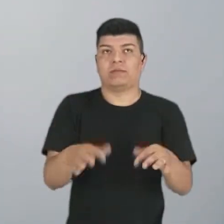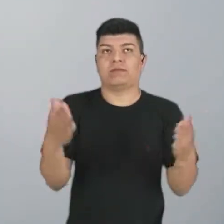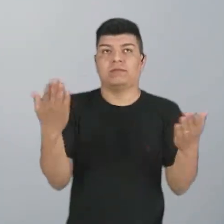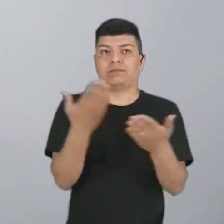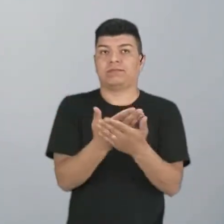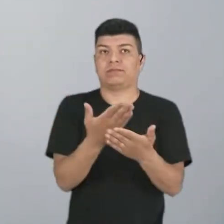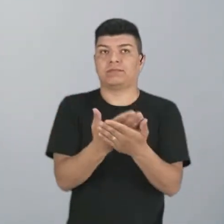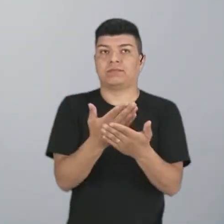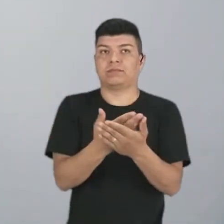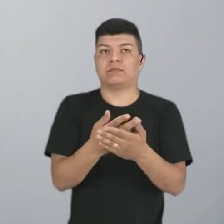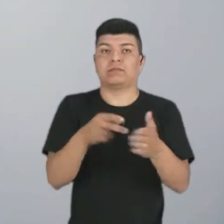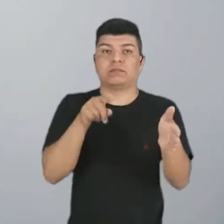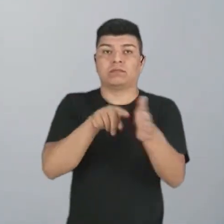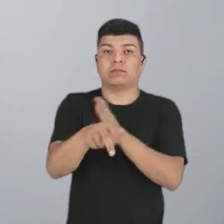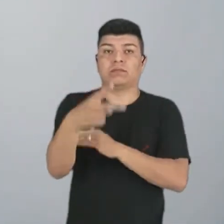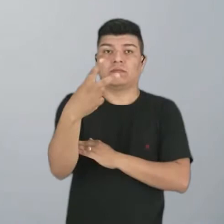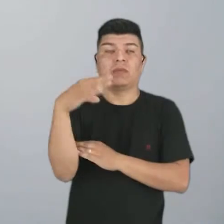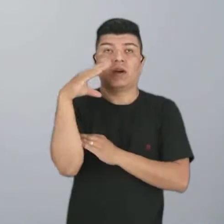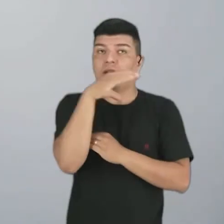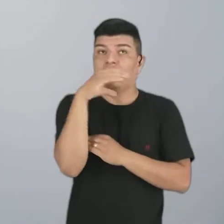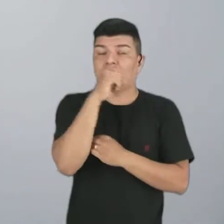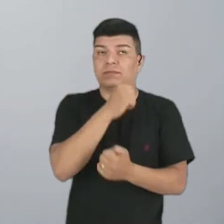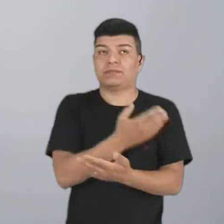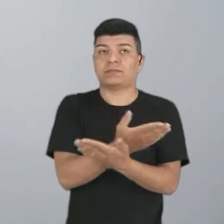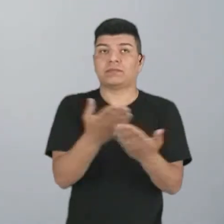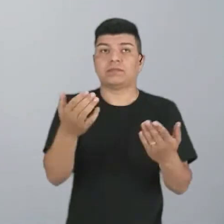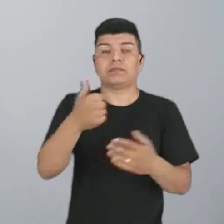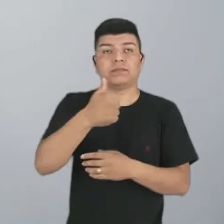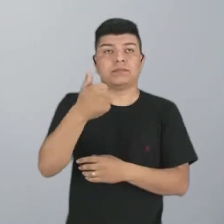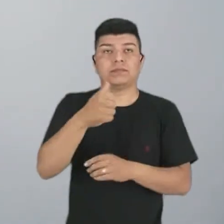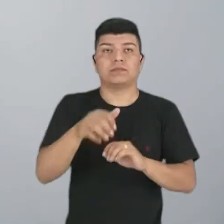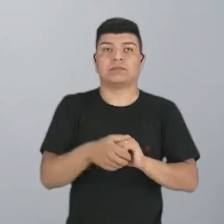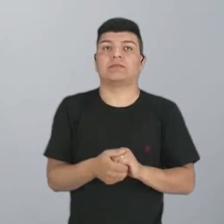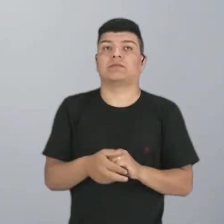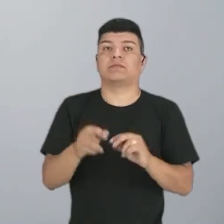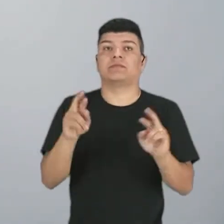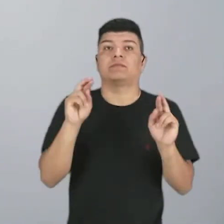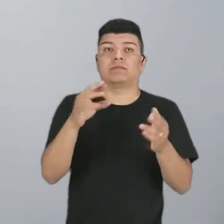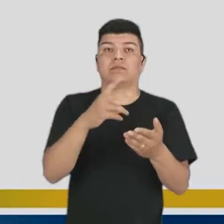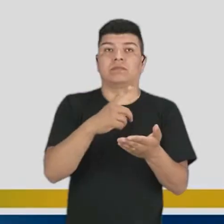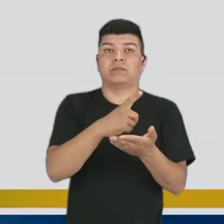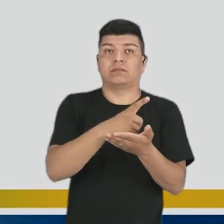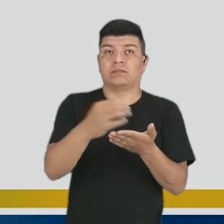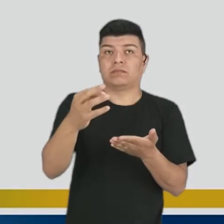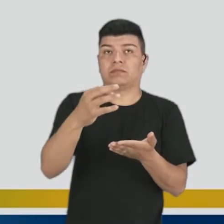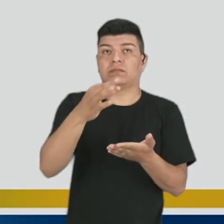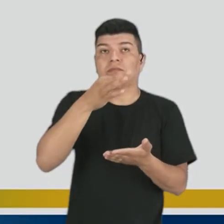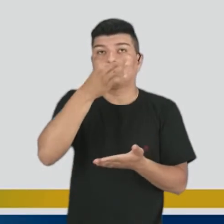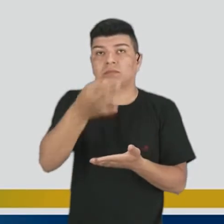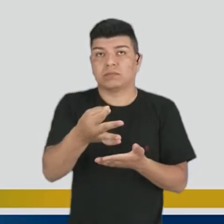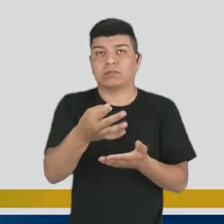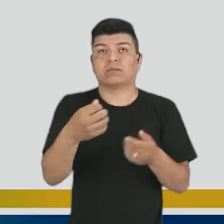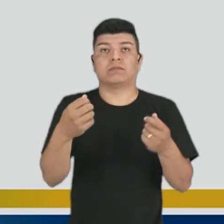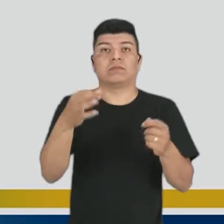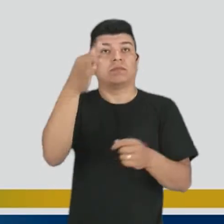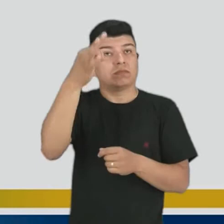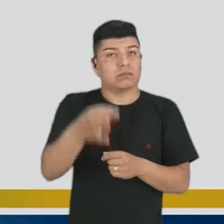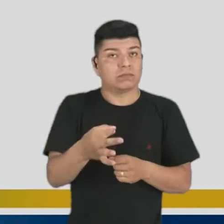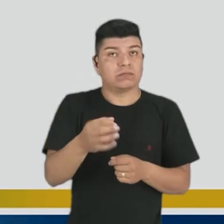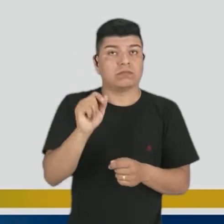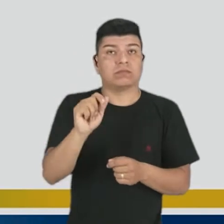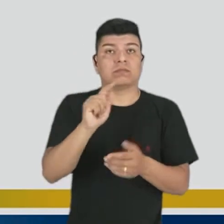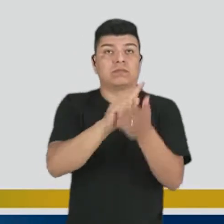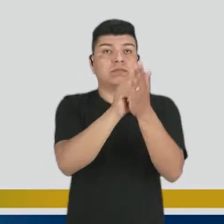aula, eu gostaria de fazer duas questões muito rápidas com você. Primeiro, em relação ao artigo de opinião, é correto afirmar que se trata de um